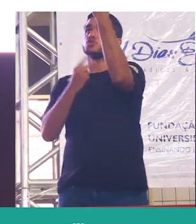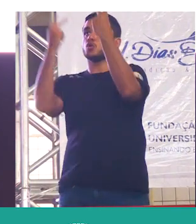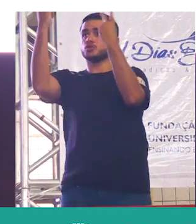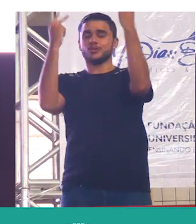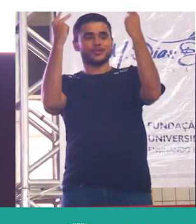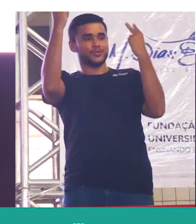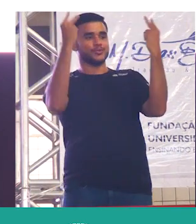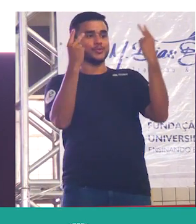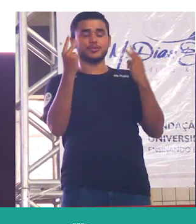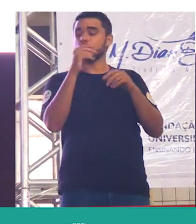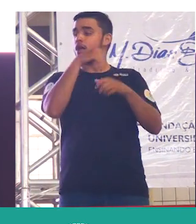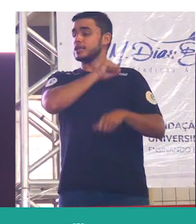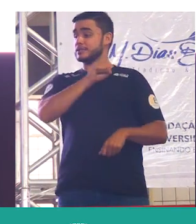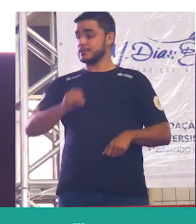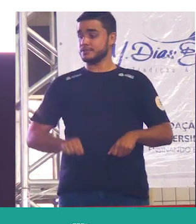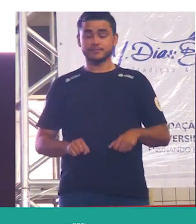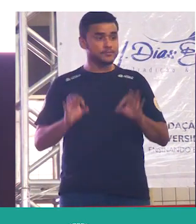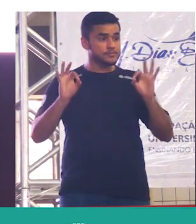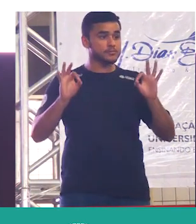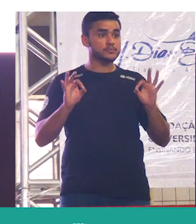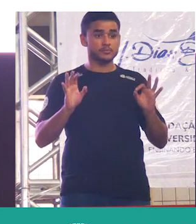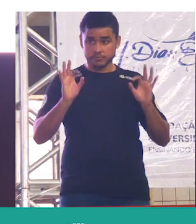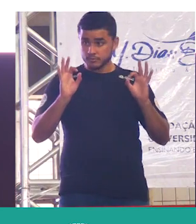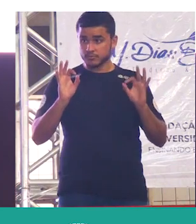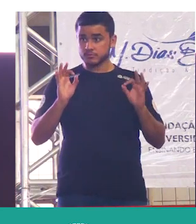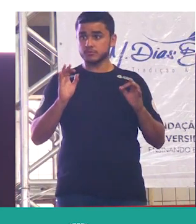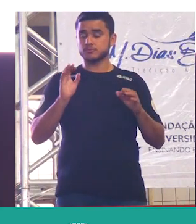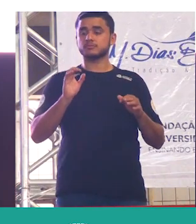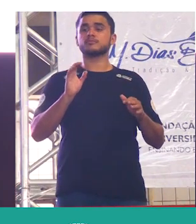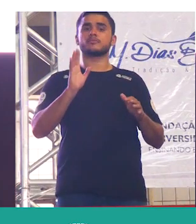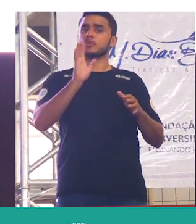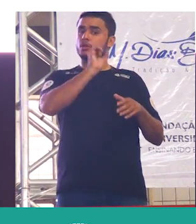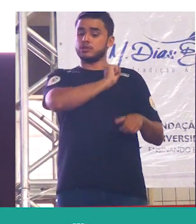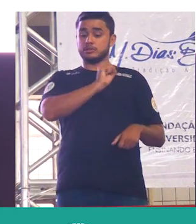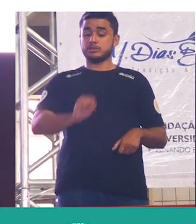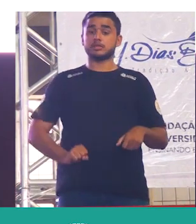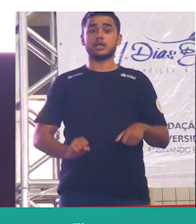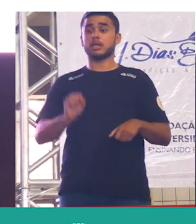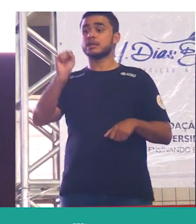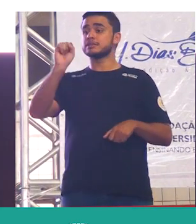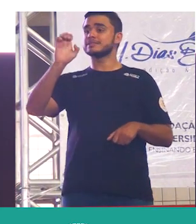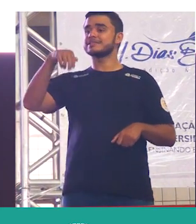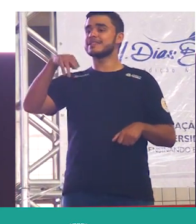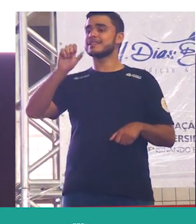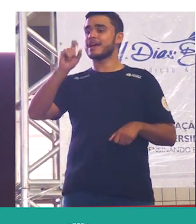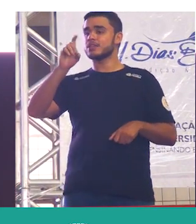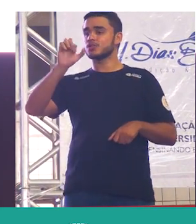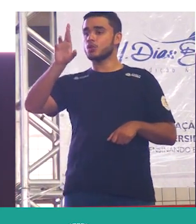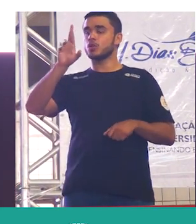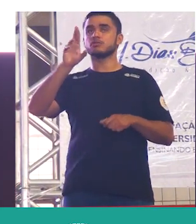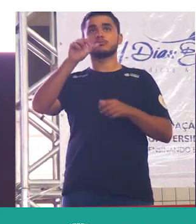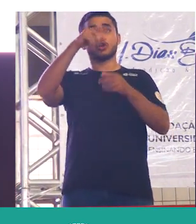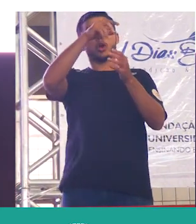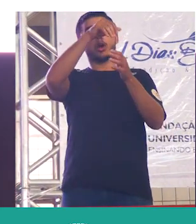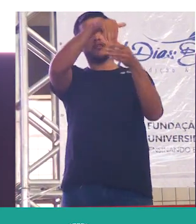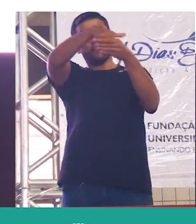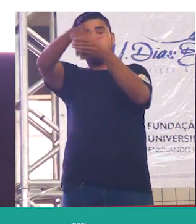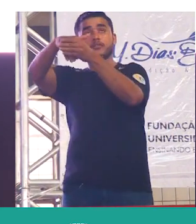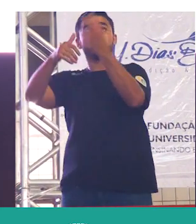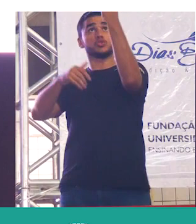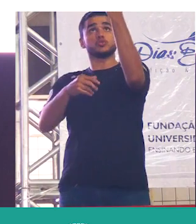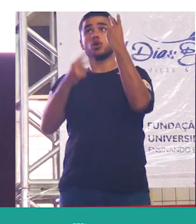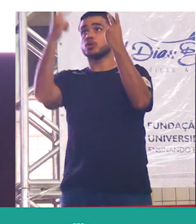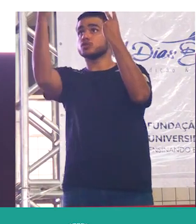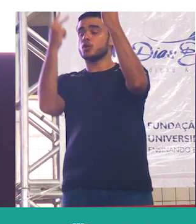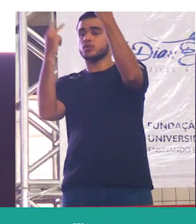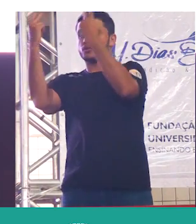3 senadores que o povo elege, pois um deles, o presidente da República, passaria